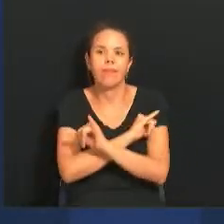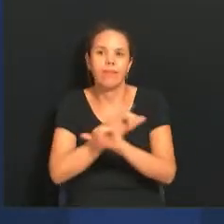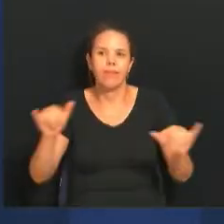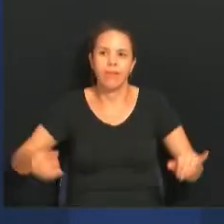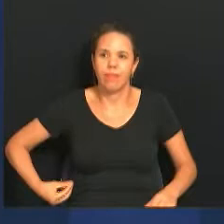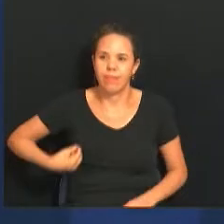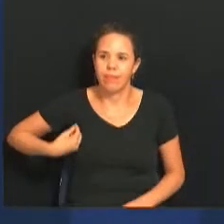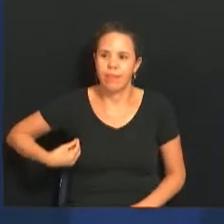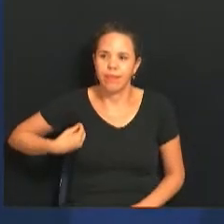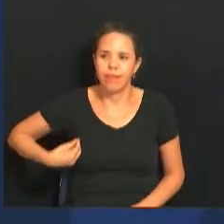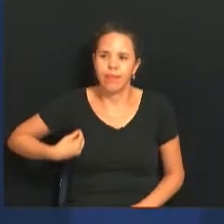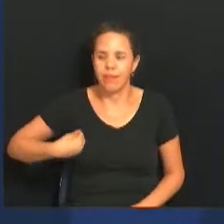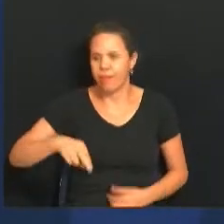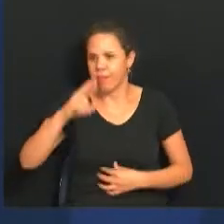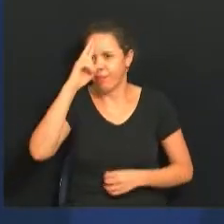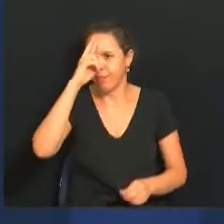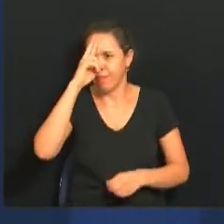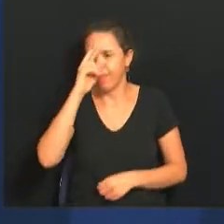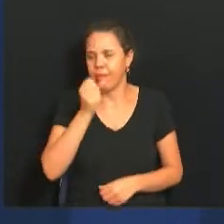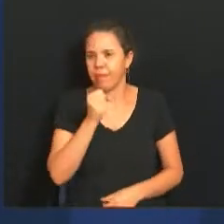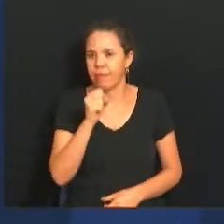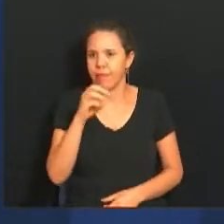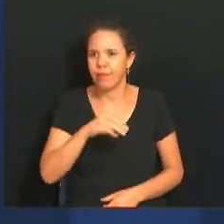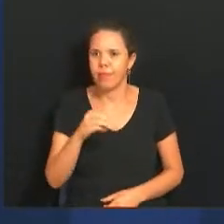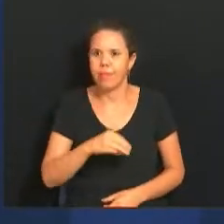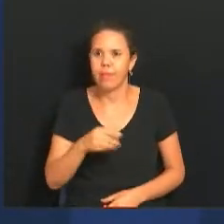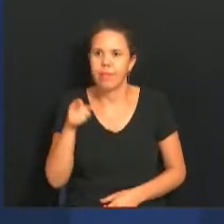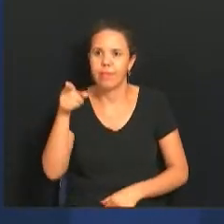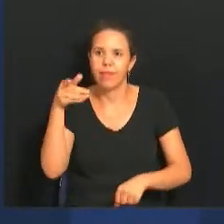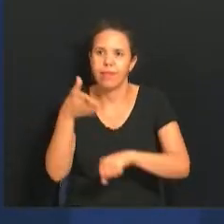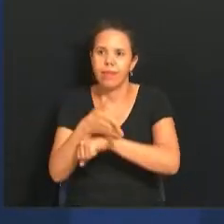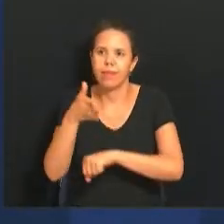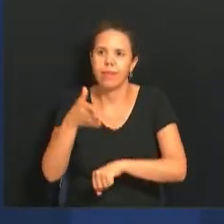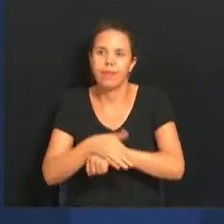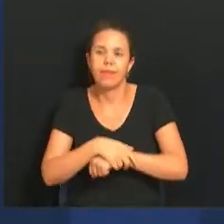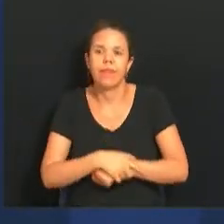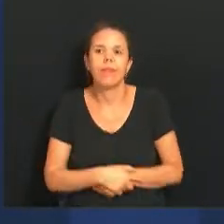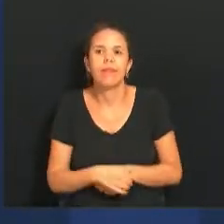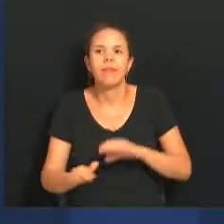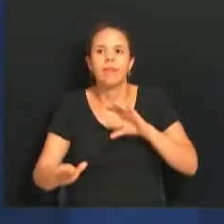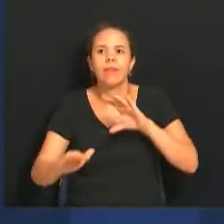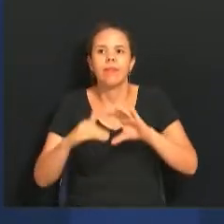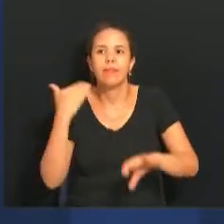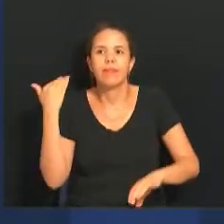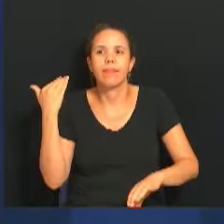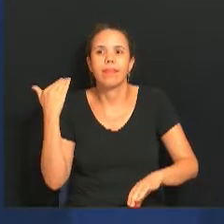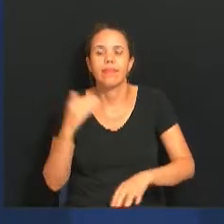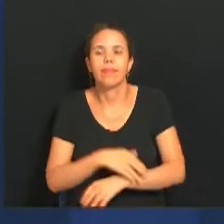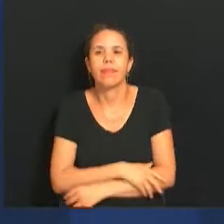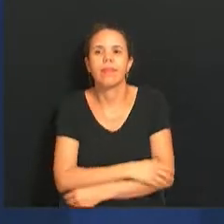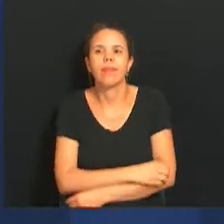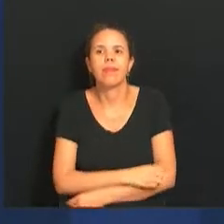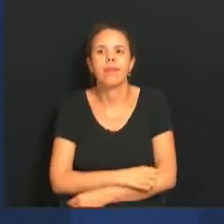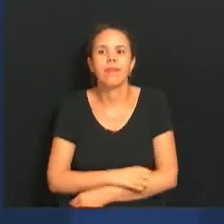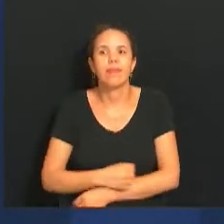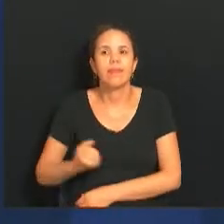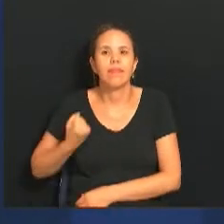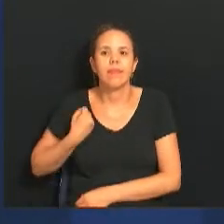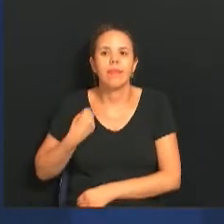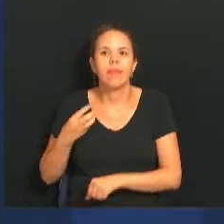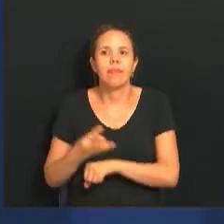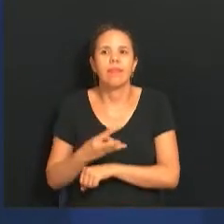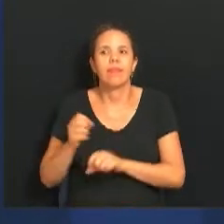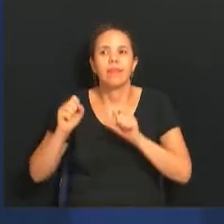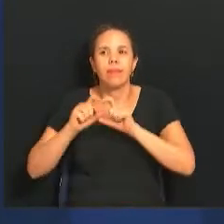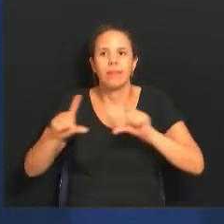ao vivo, 12:08. E eu quero a sua participação, hein? Envie a sua mensagem para o número do nosso